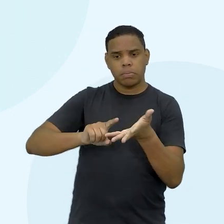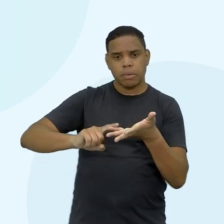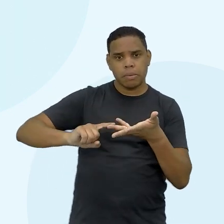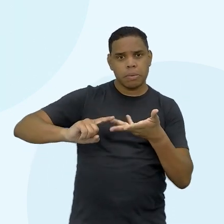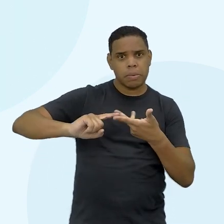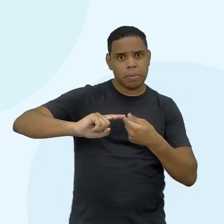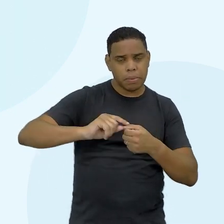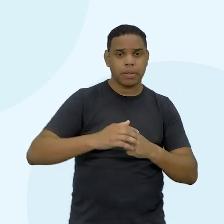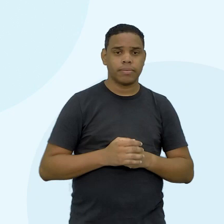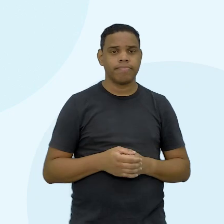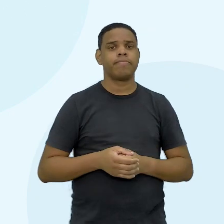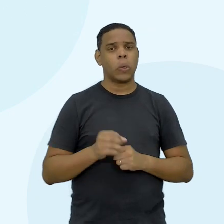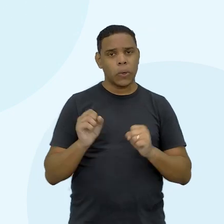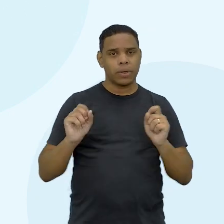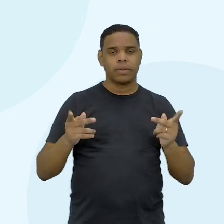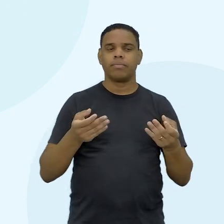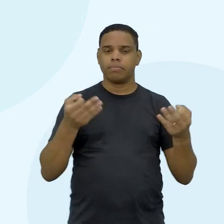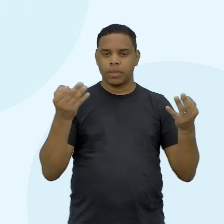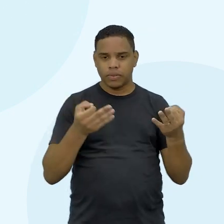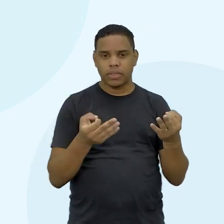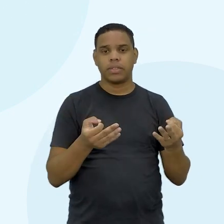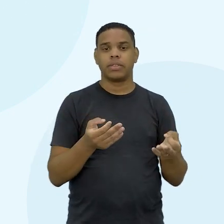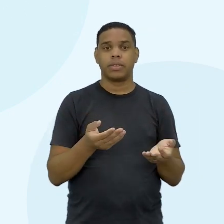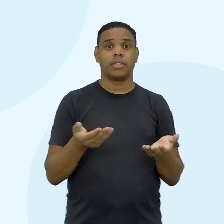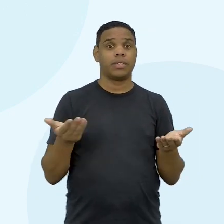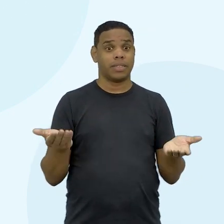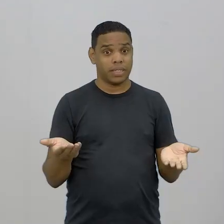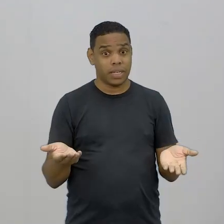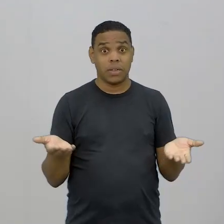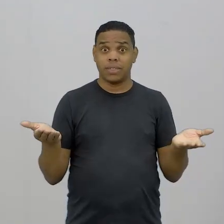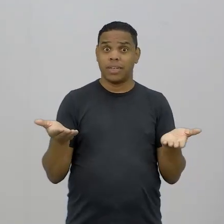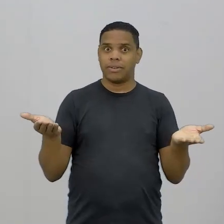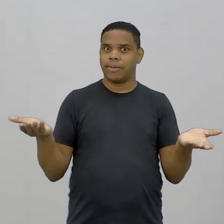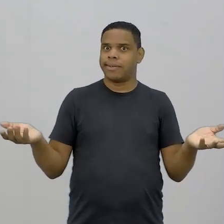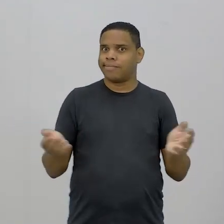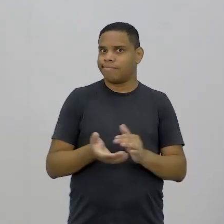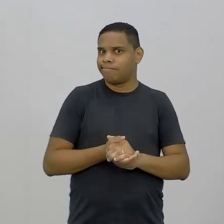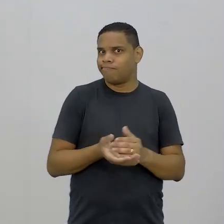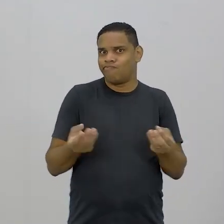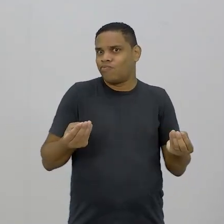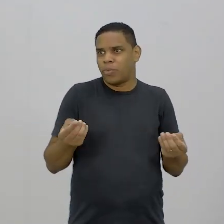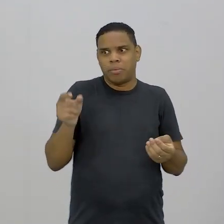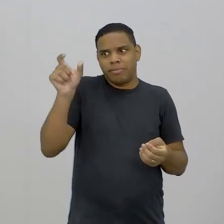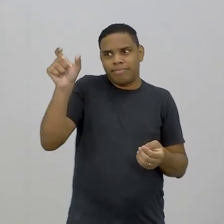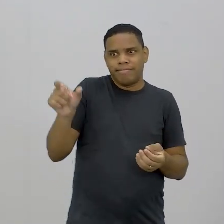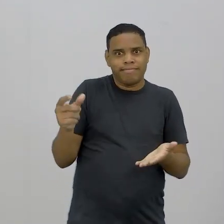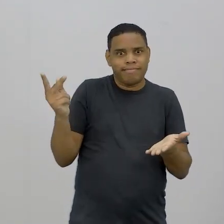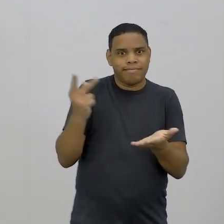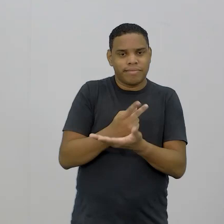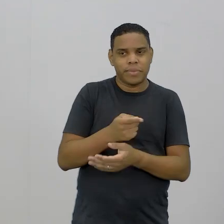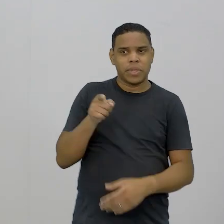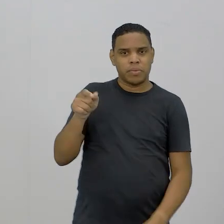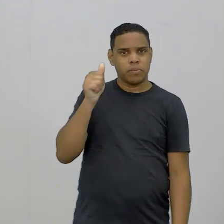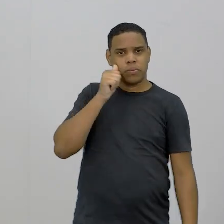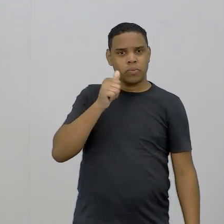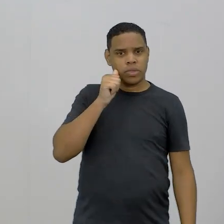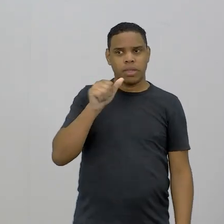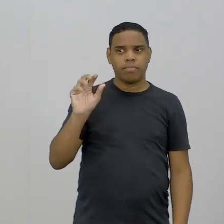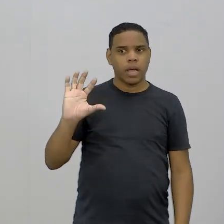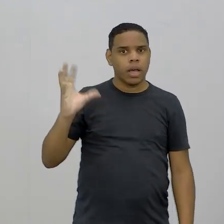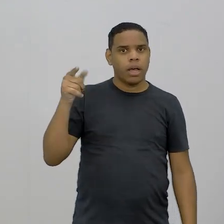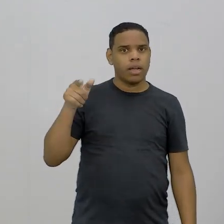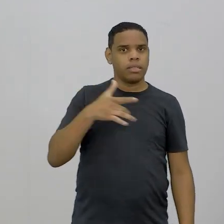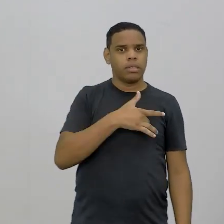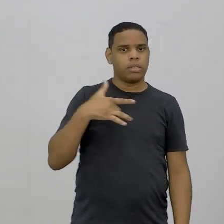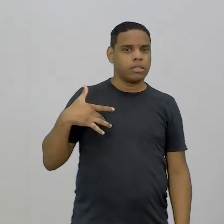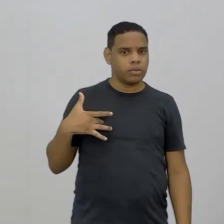exames. Perfeito, né? E aí a gente entra de novo, né? E agora, E né? agora? O que será que essa mulher aí